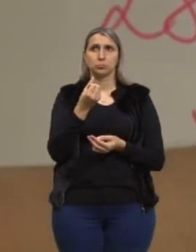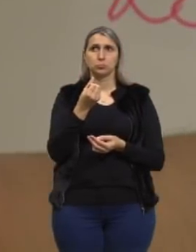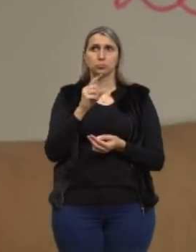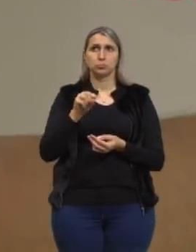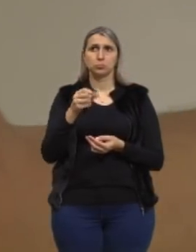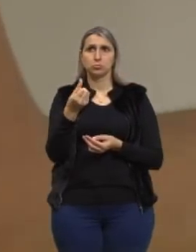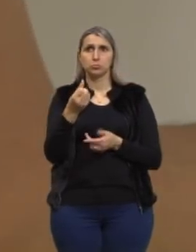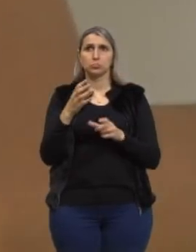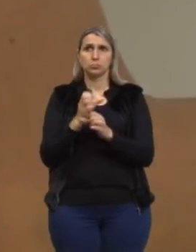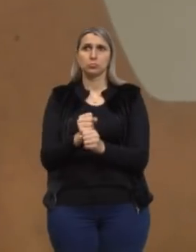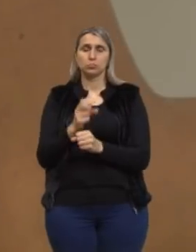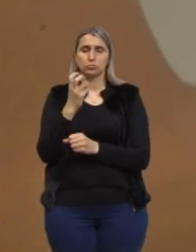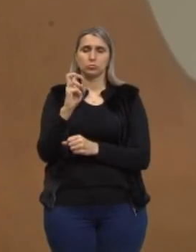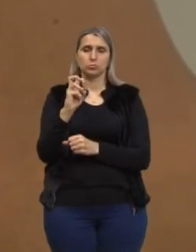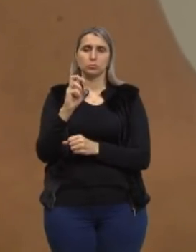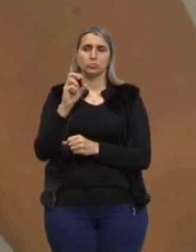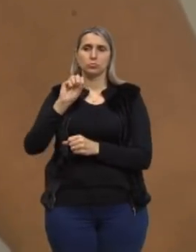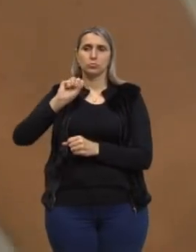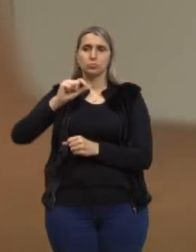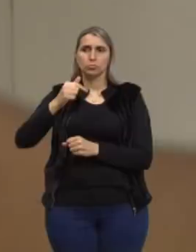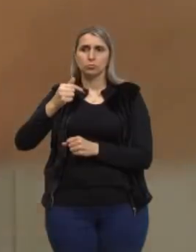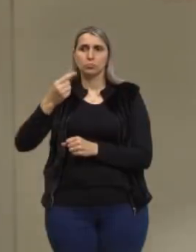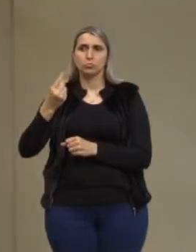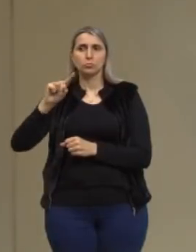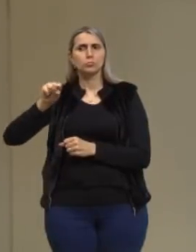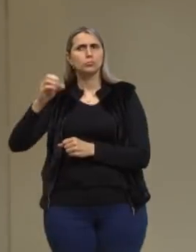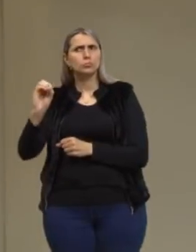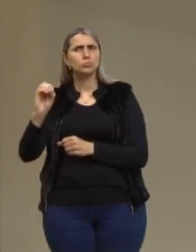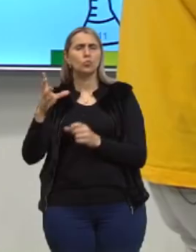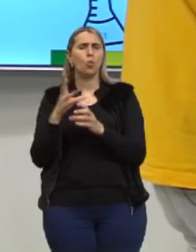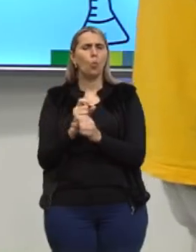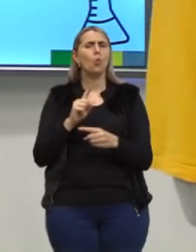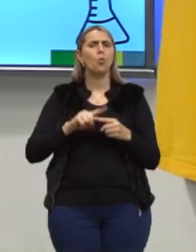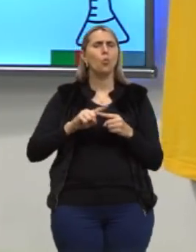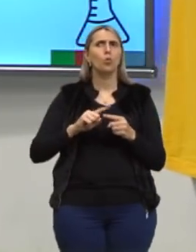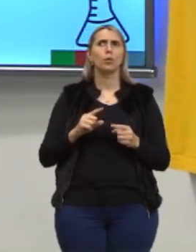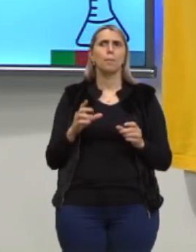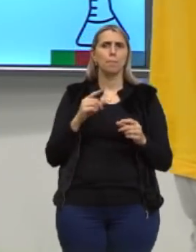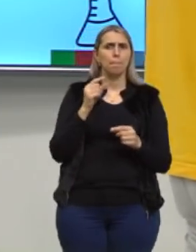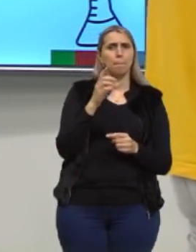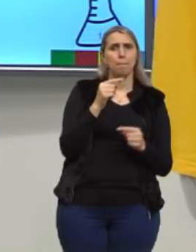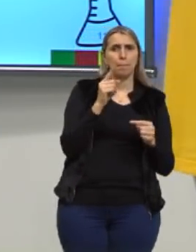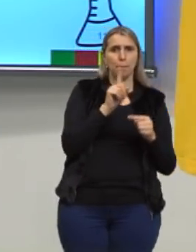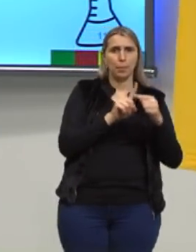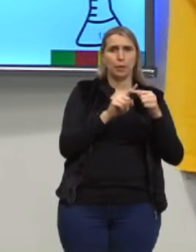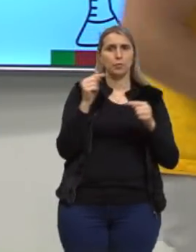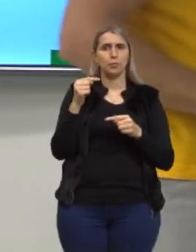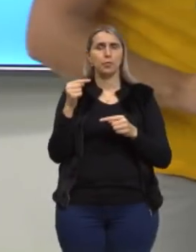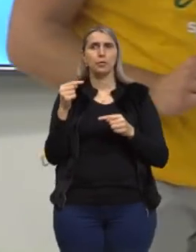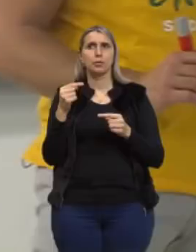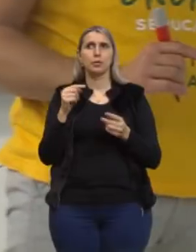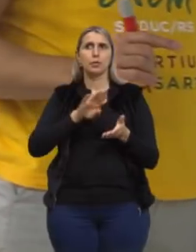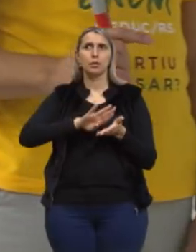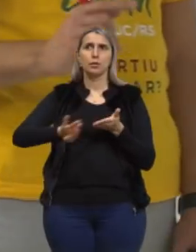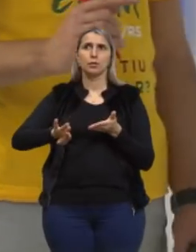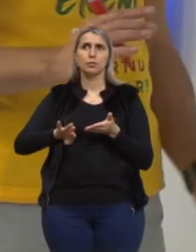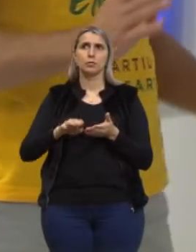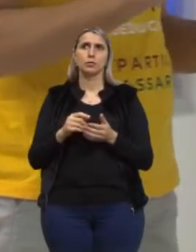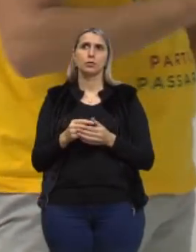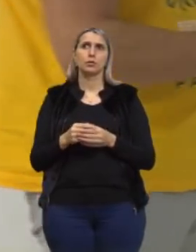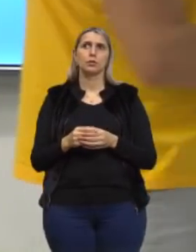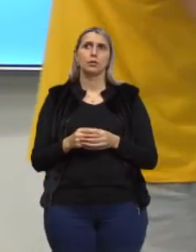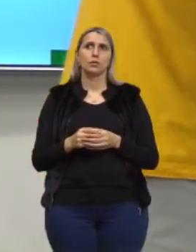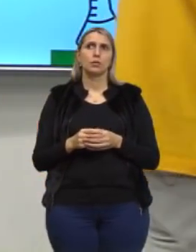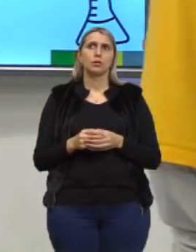+ 571 1,0 por que que eu tô somando a mais com menos dá menos dois sinais né